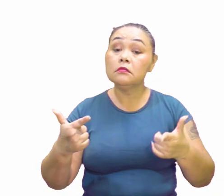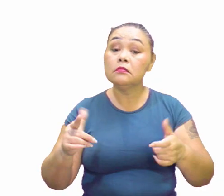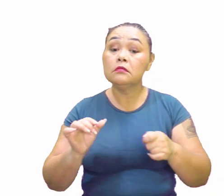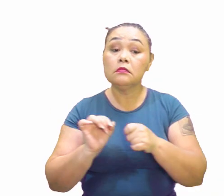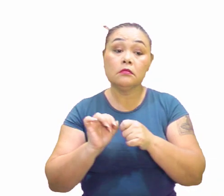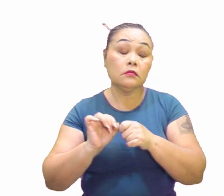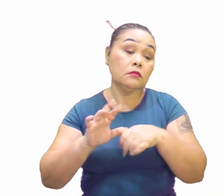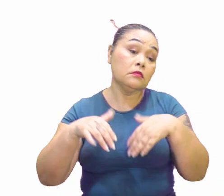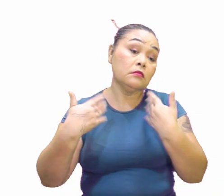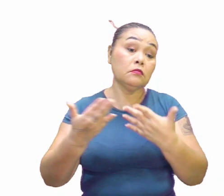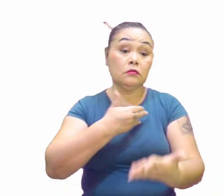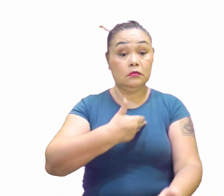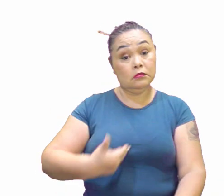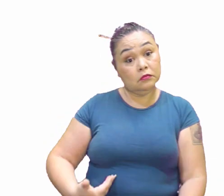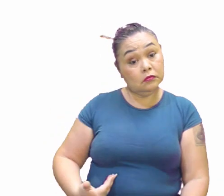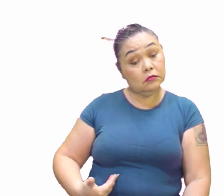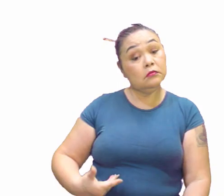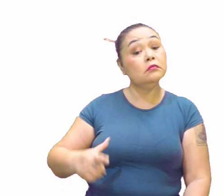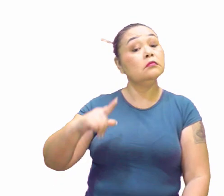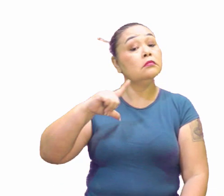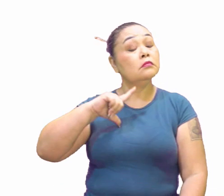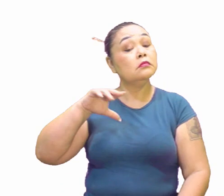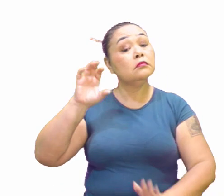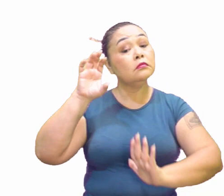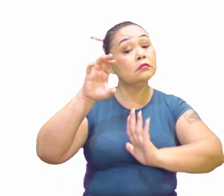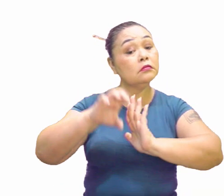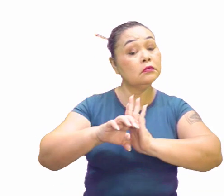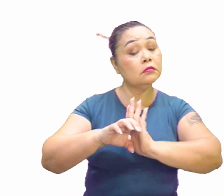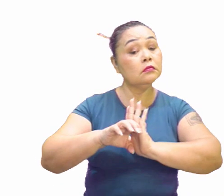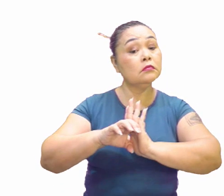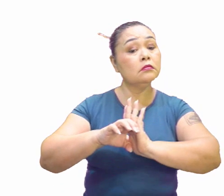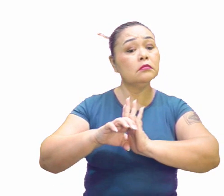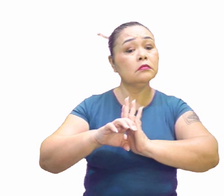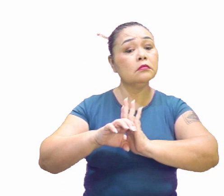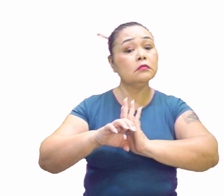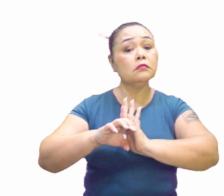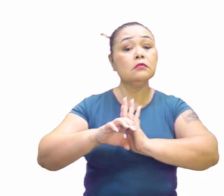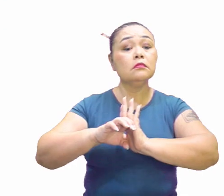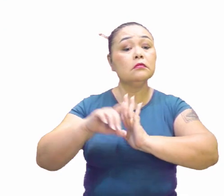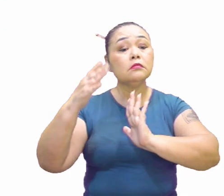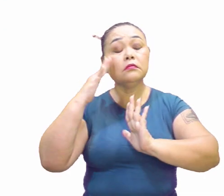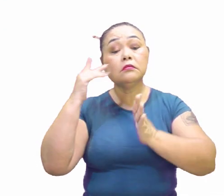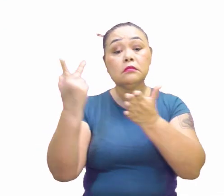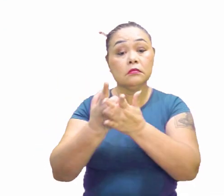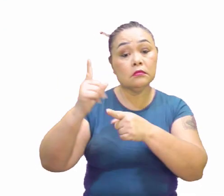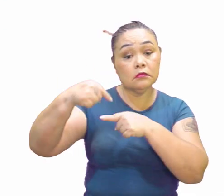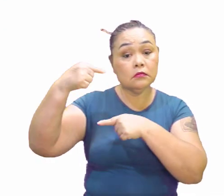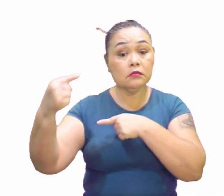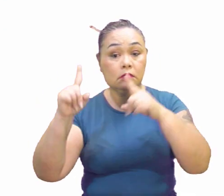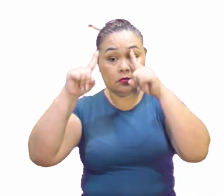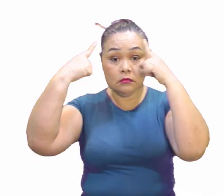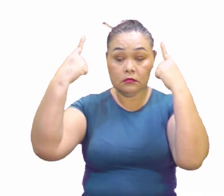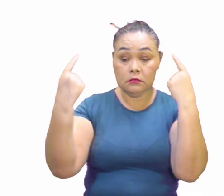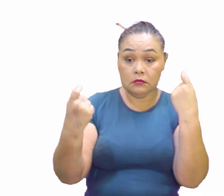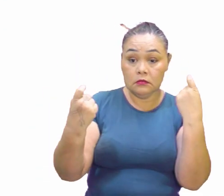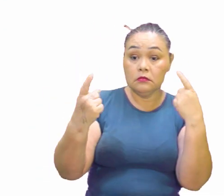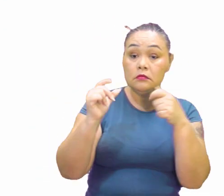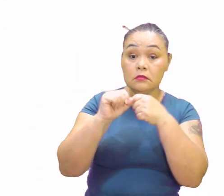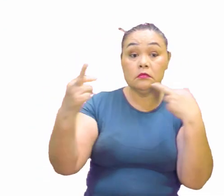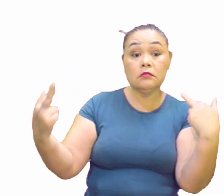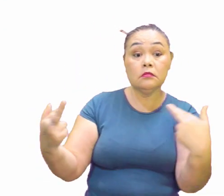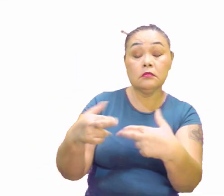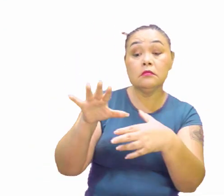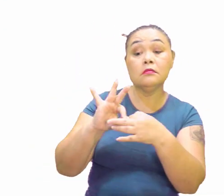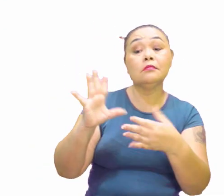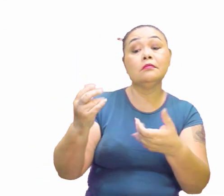tem. Equivocadamente, o Estado tem adotado o conceito, ó, das causas e consequências das violências, porque está associada